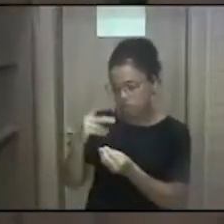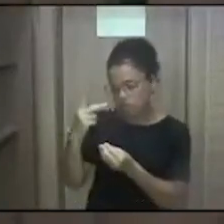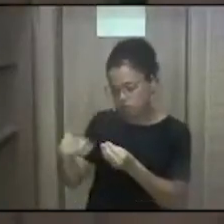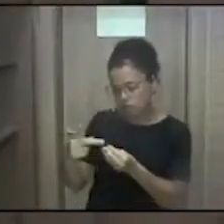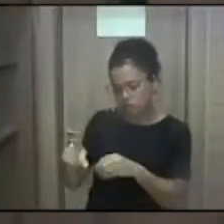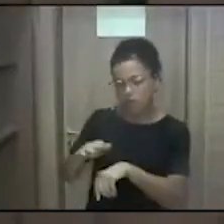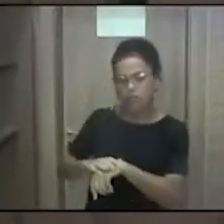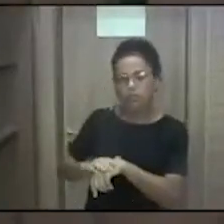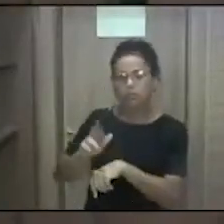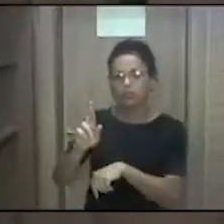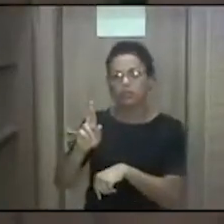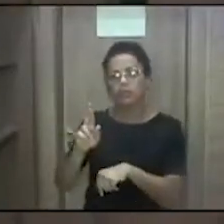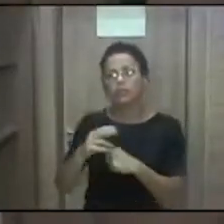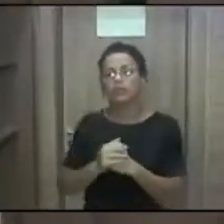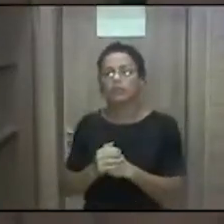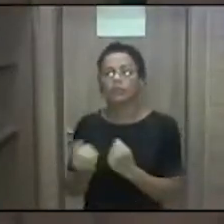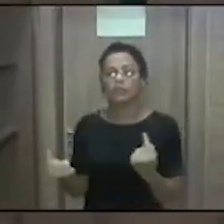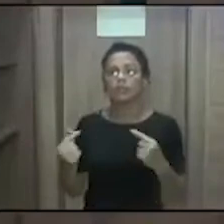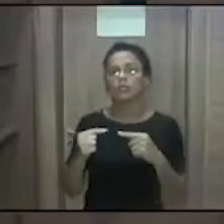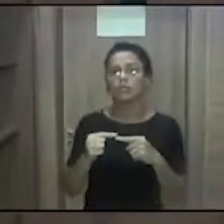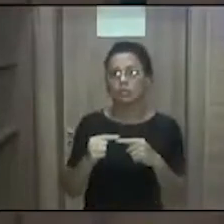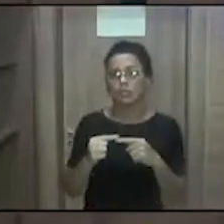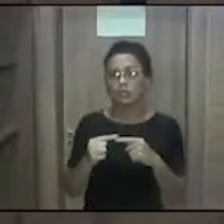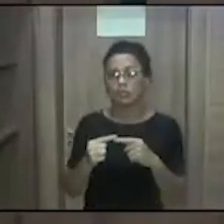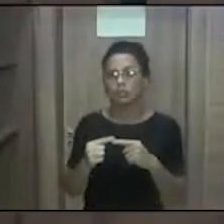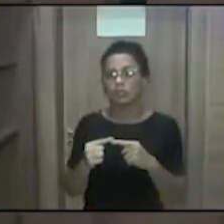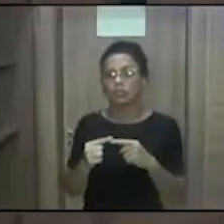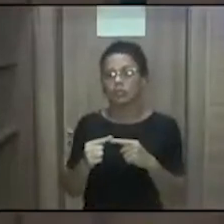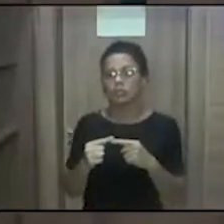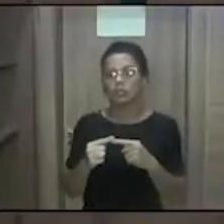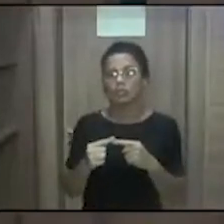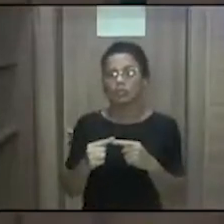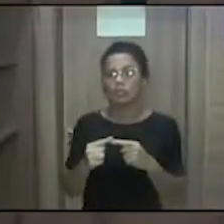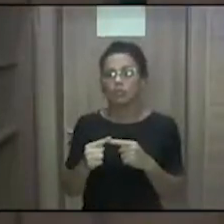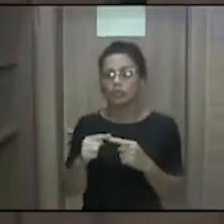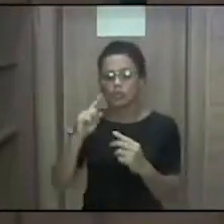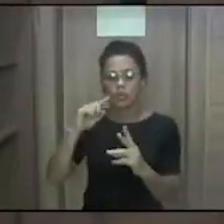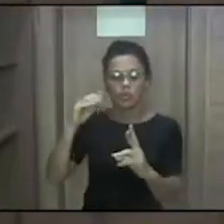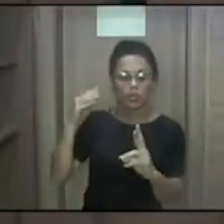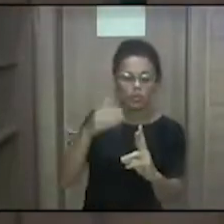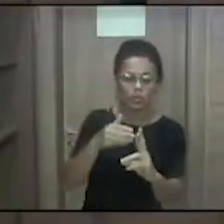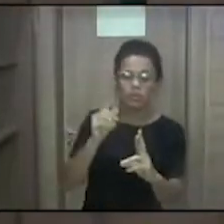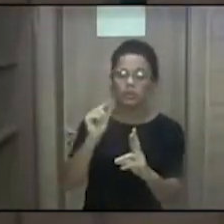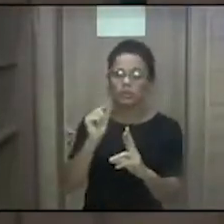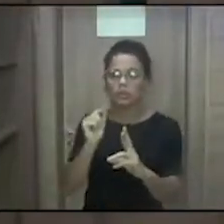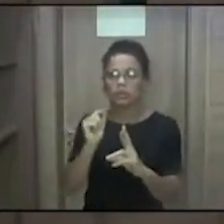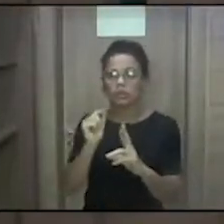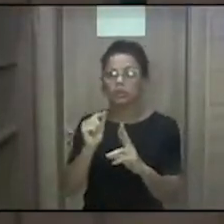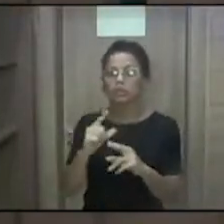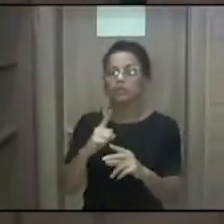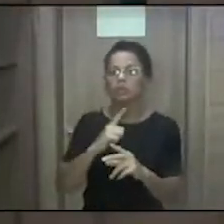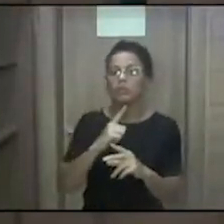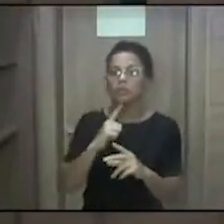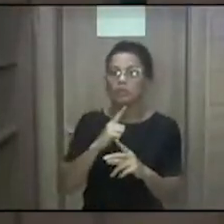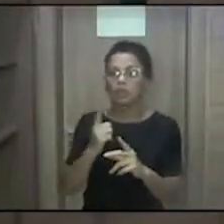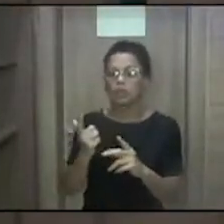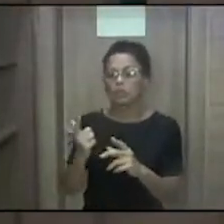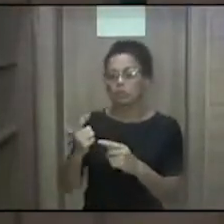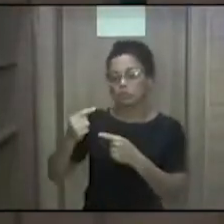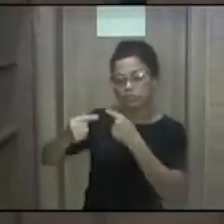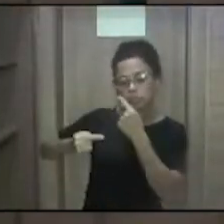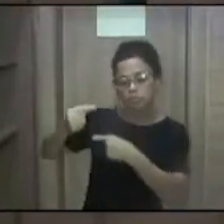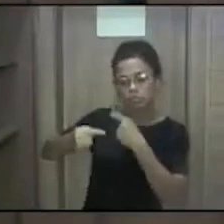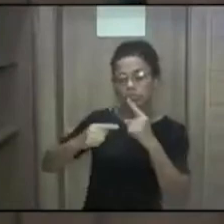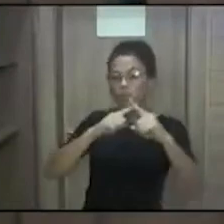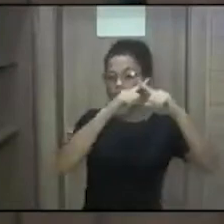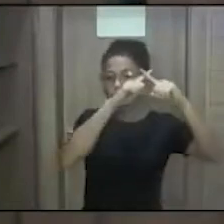de recomendações para o gestor, no que se refere ao que a gente está chamando apostas e disputas, incorporação digital